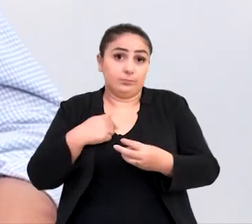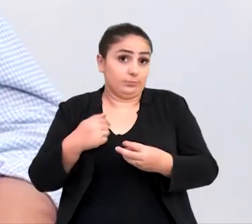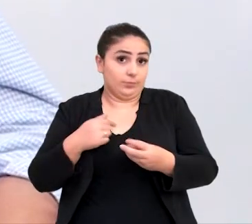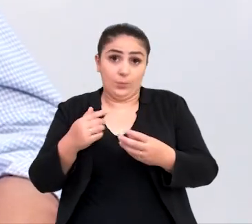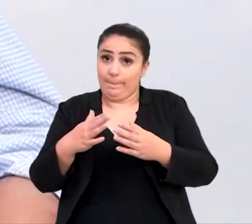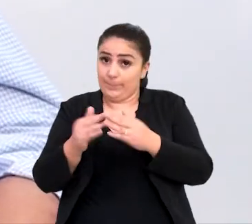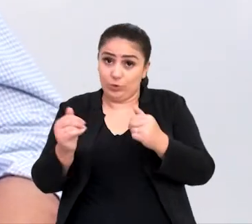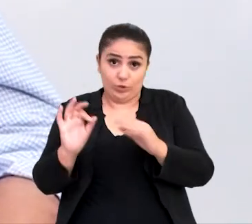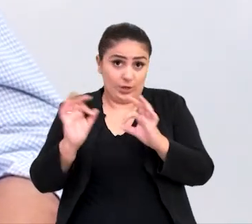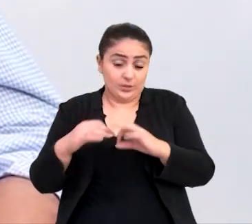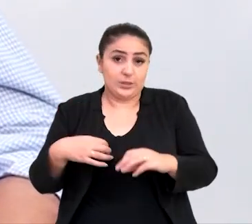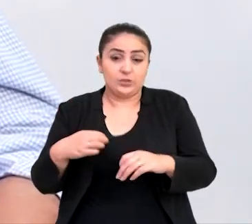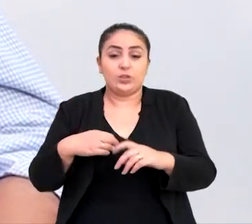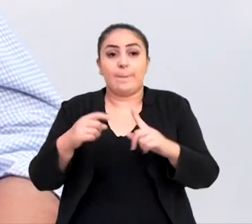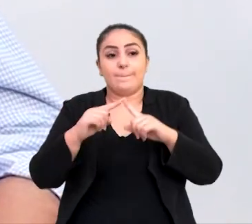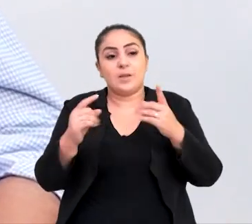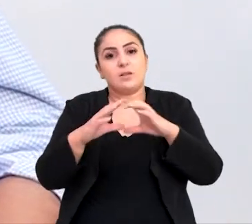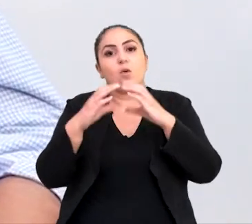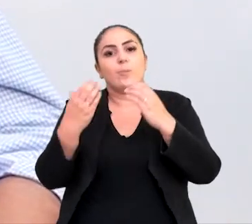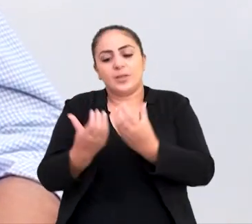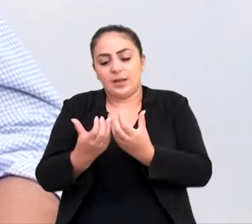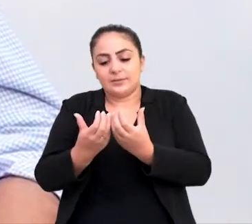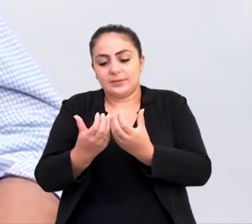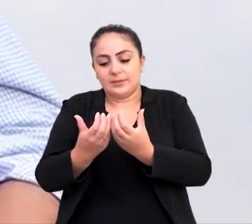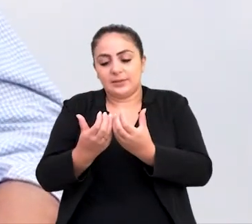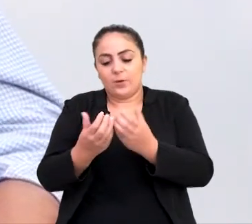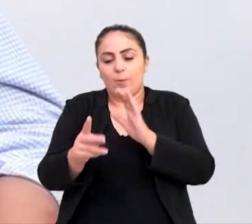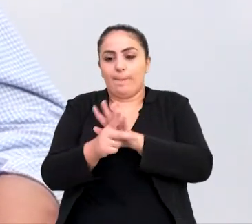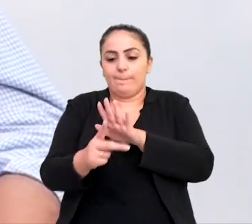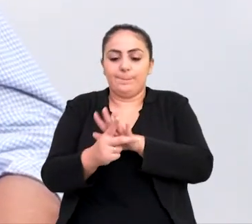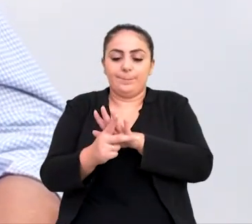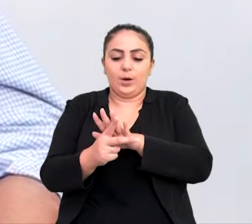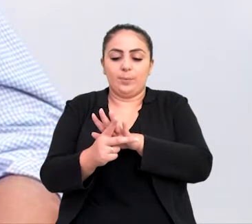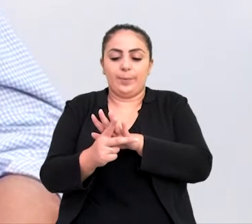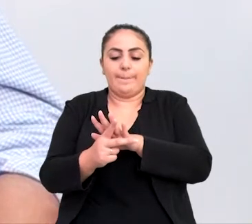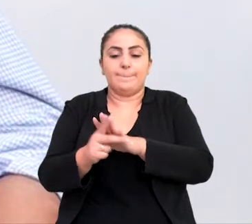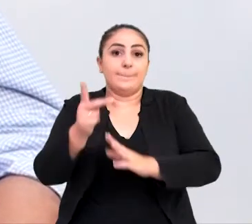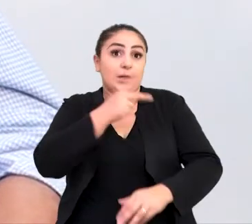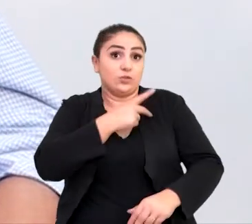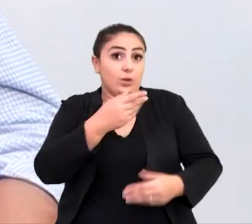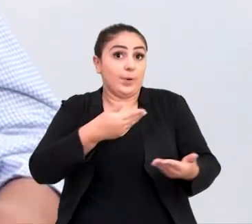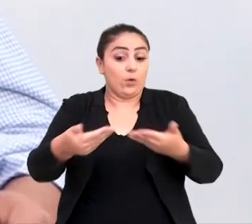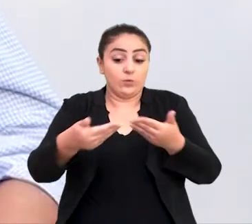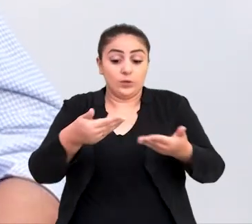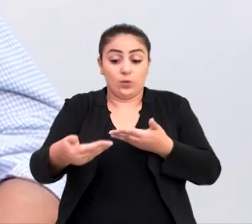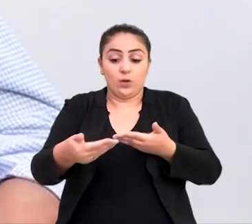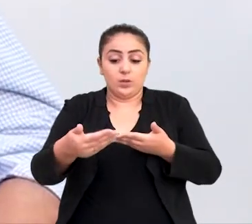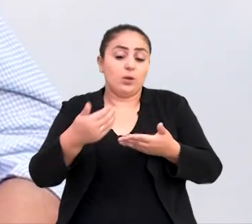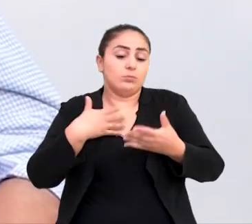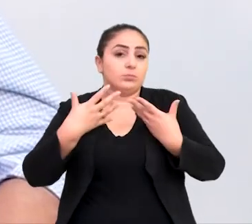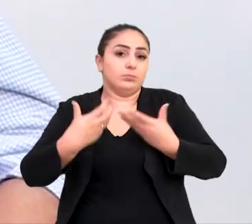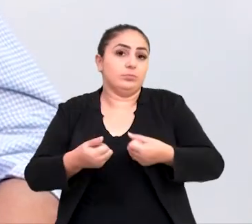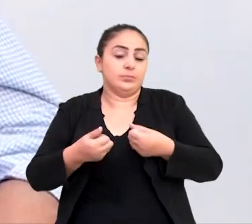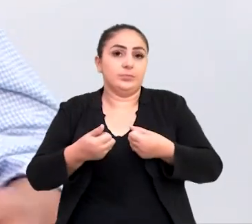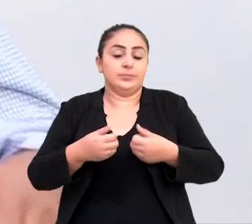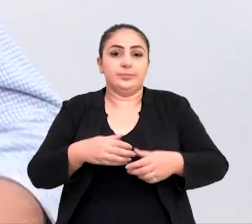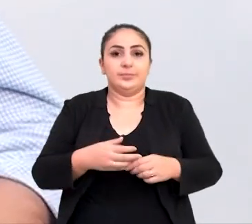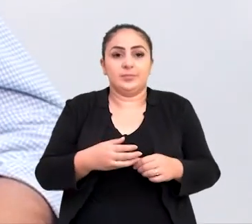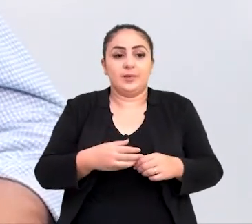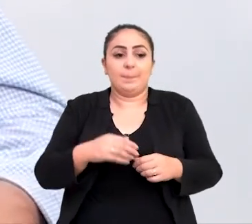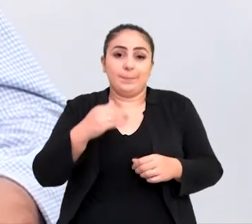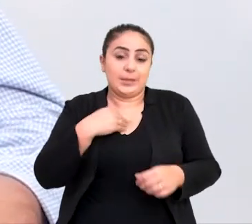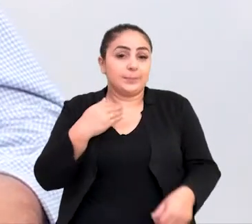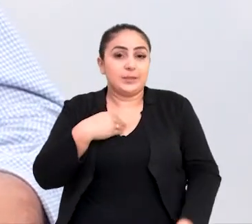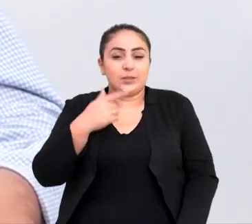para ser candidato, mas sim a minha comunidade, o próprio partido me convidou várias vezes e eu acabei aceitando esse convite para